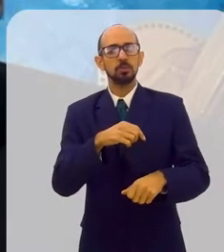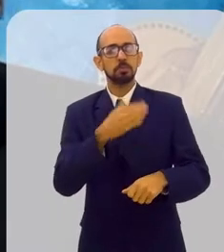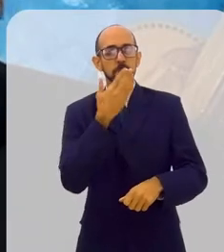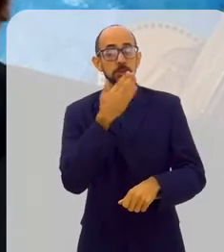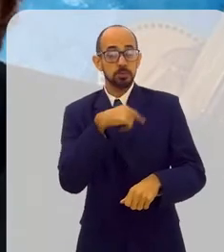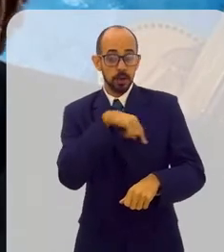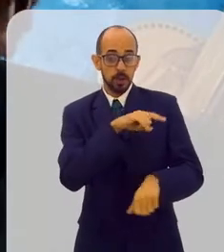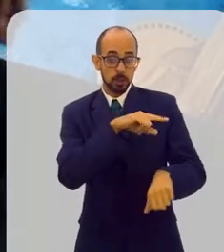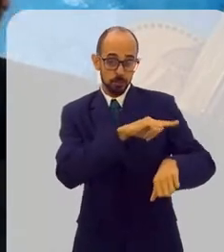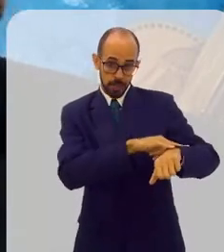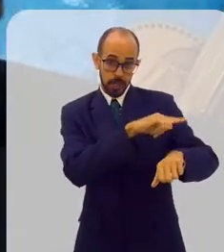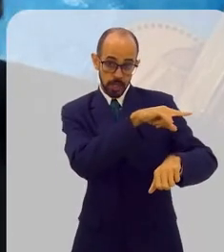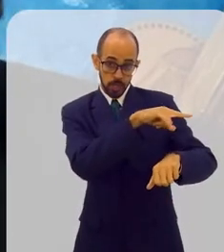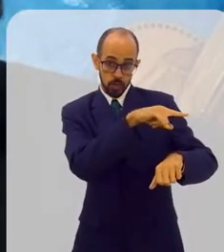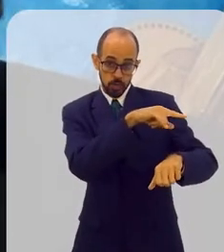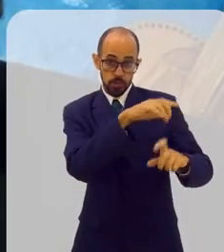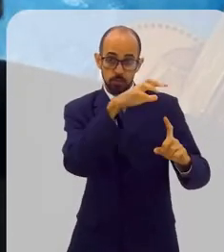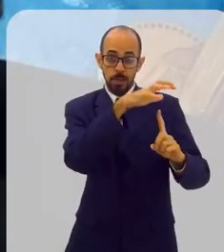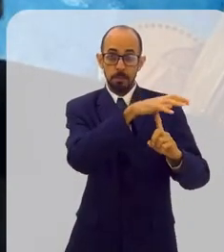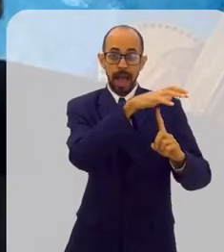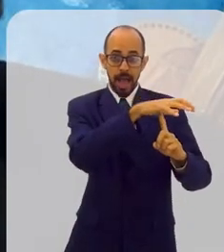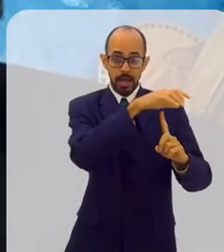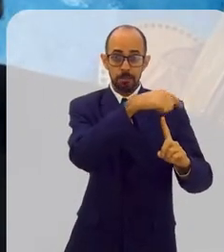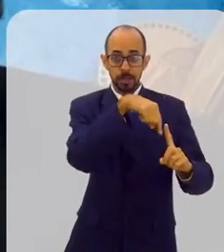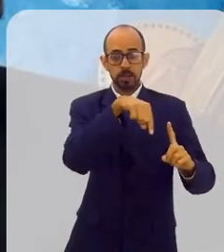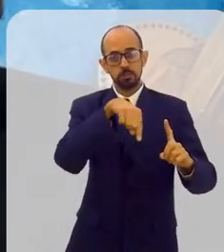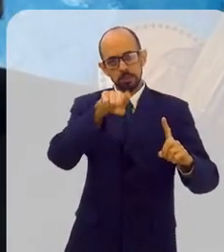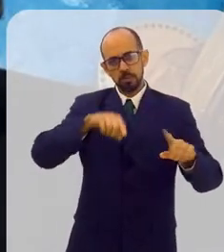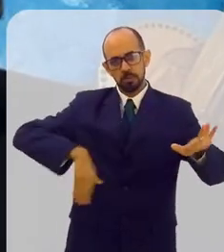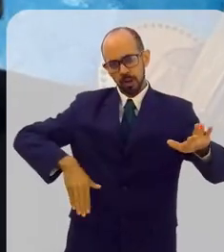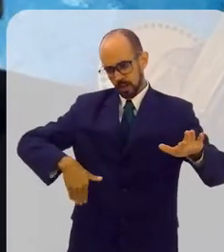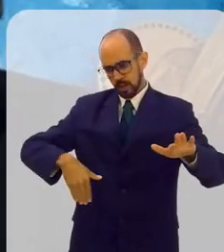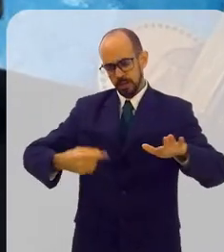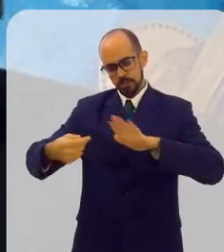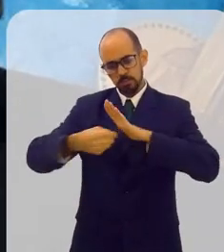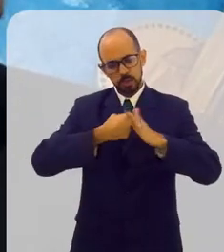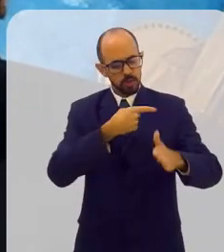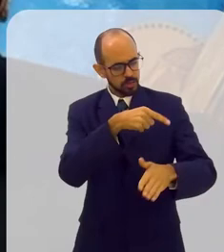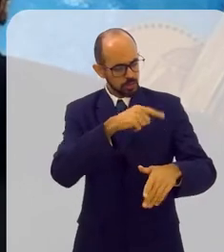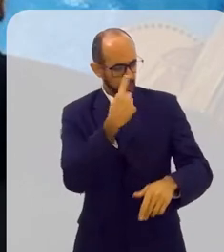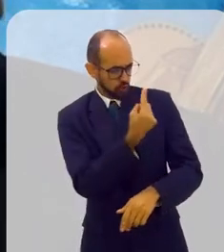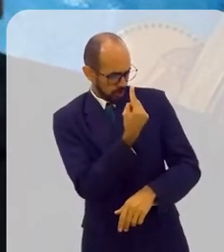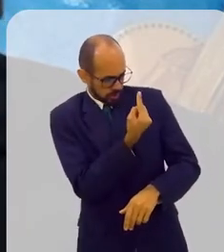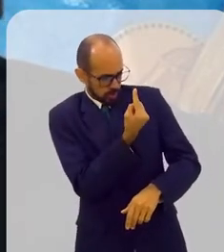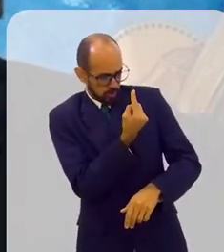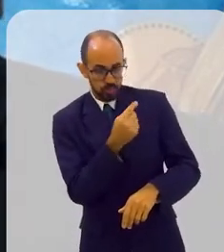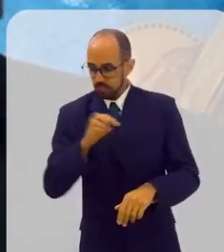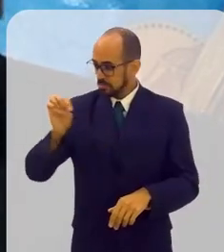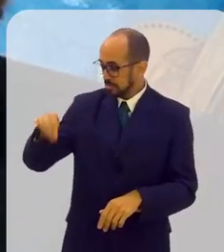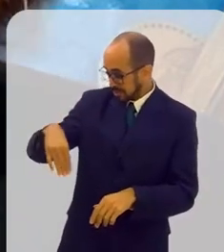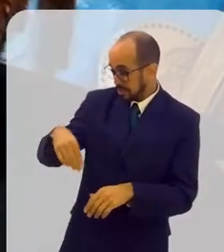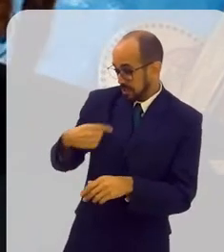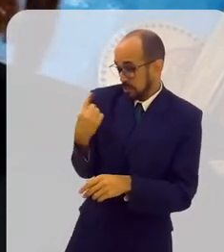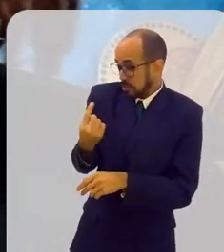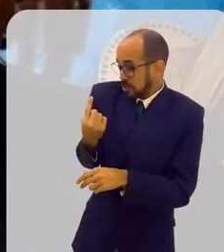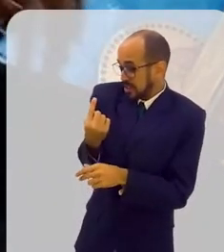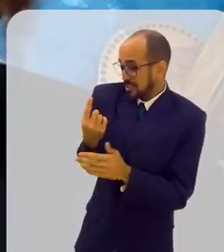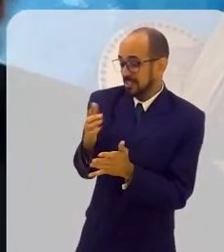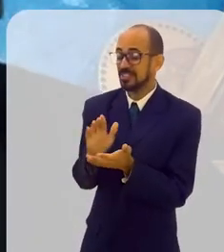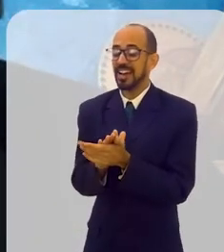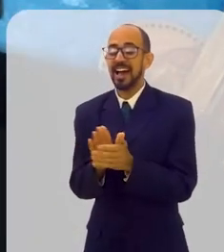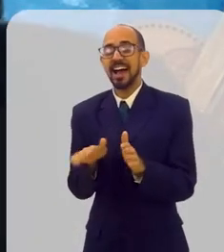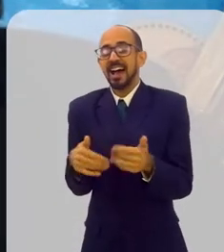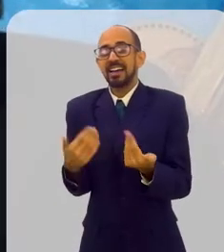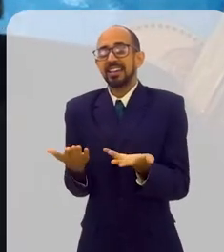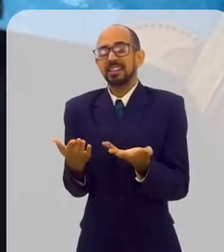vigiada na barraca que eu tava para eu entrar no mar. Na volta eles falaram: "Você está sozinho? Senta aqui com a gente." E aí, nessa de tomar uma cerveja, conversar